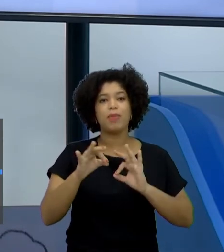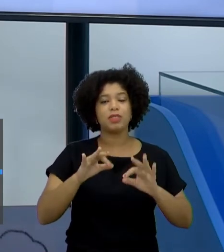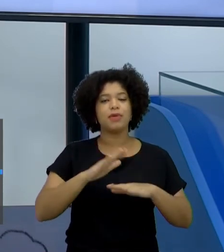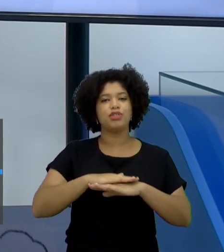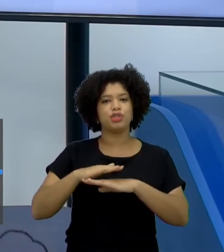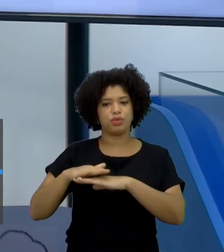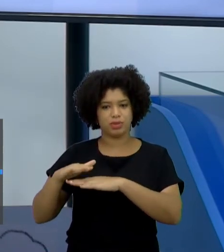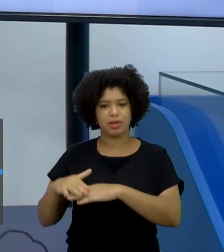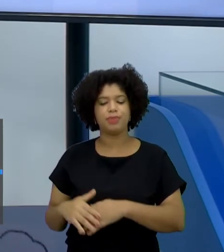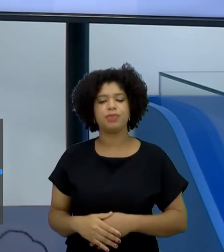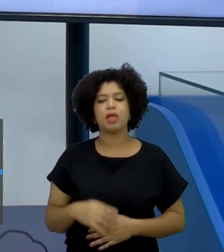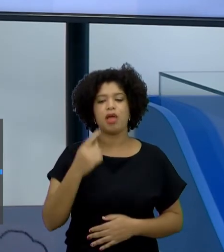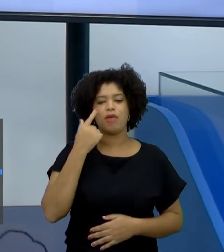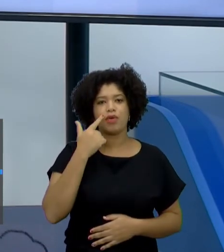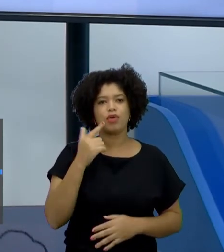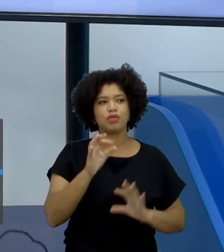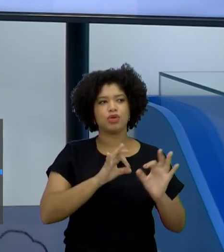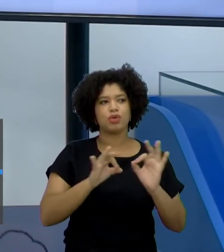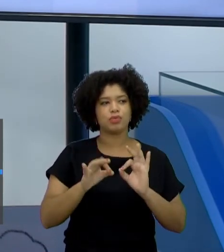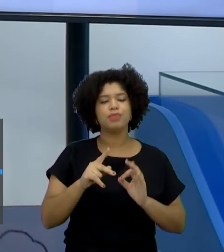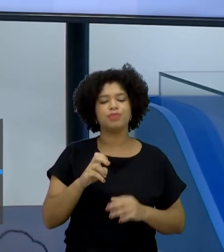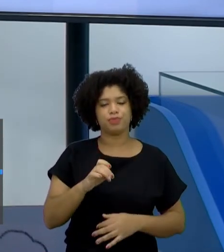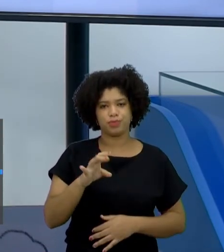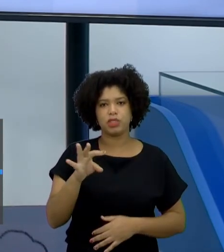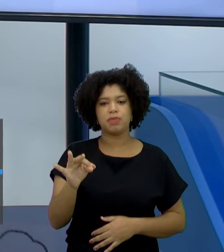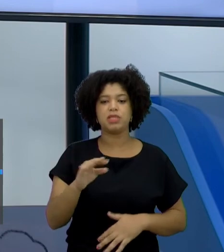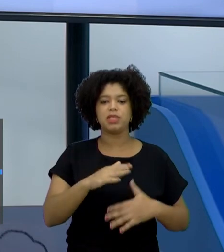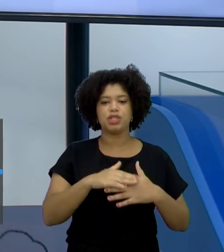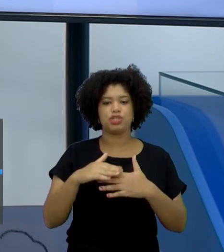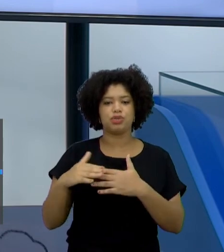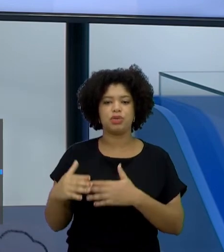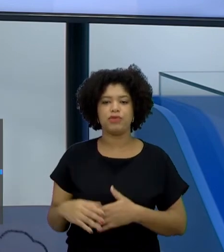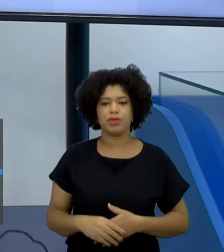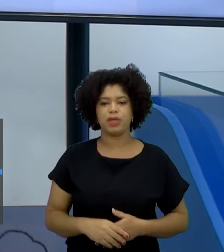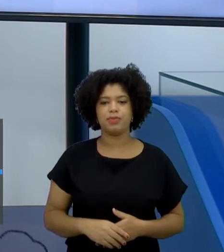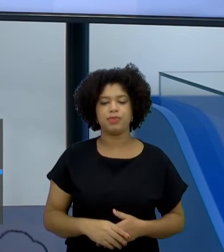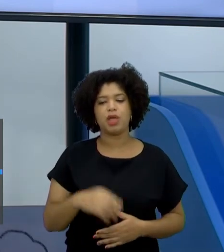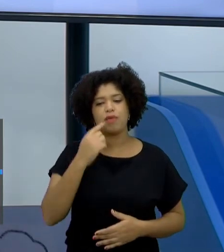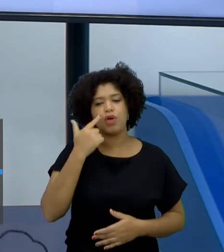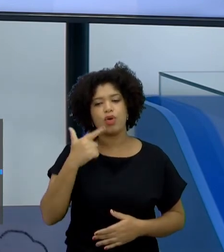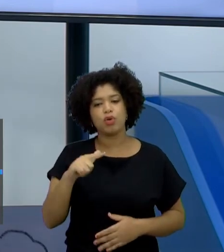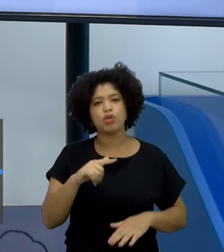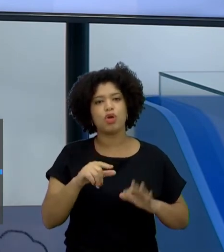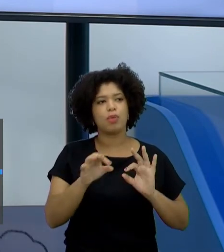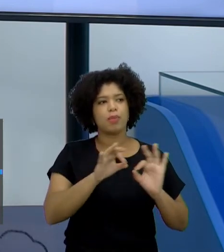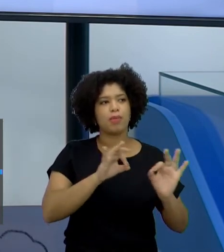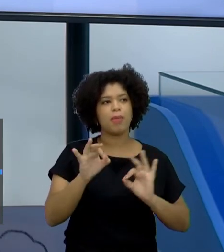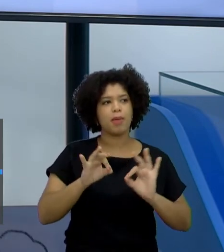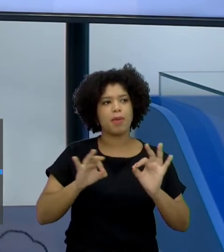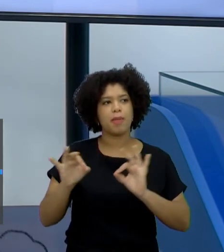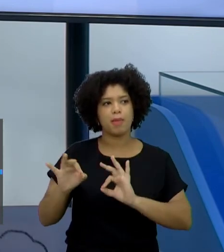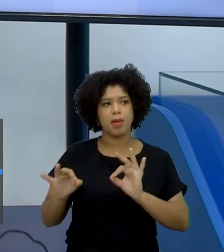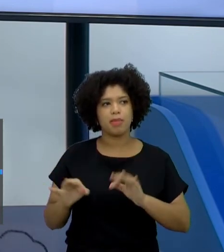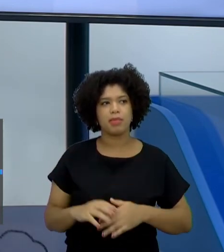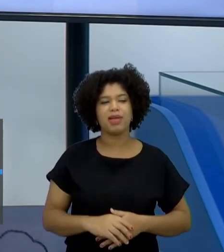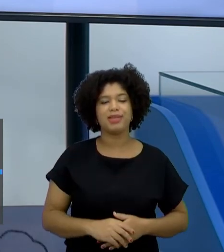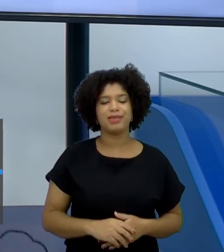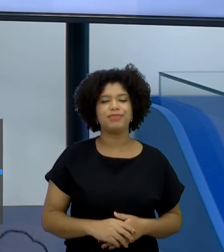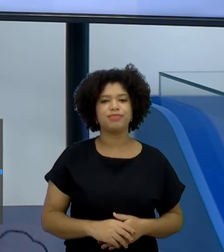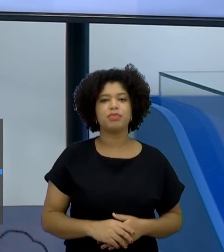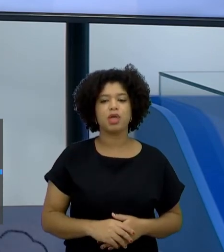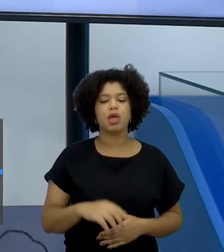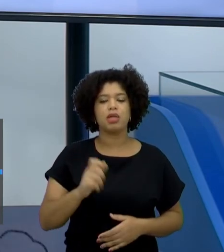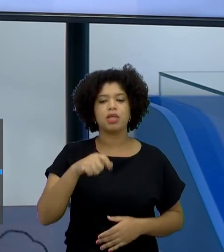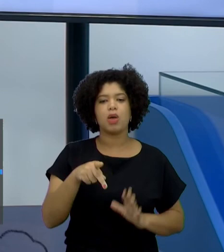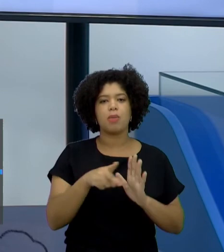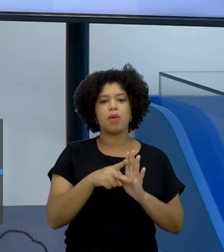você? A gente preparou, na verdade, uma condição de problematização, na verdade,